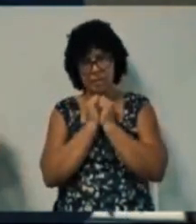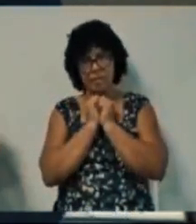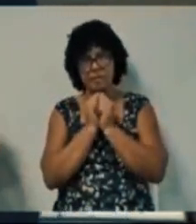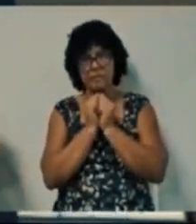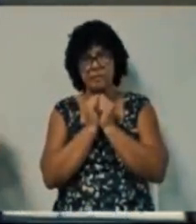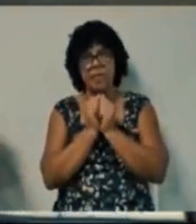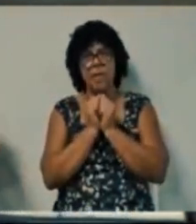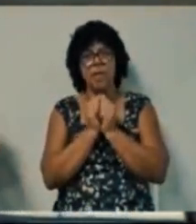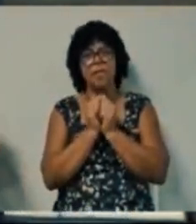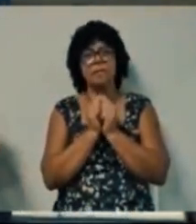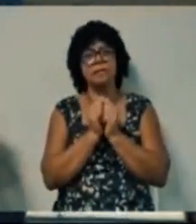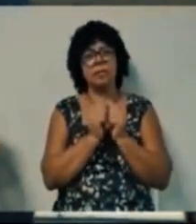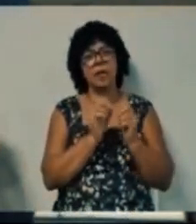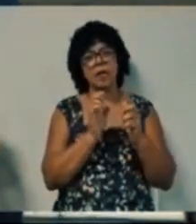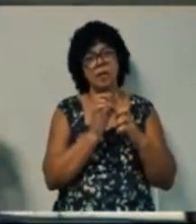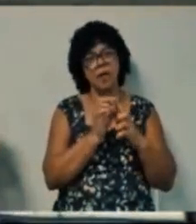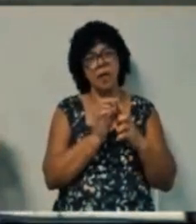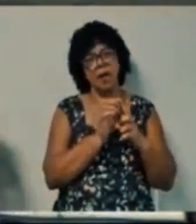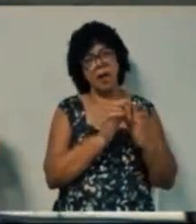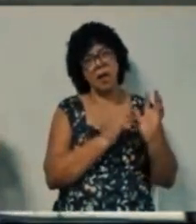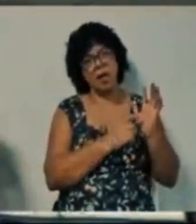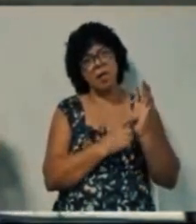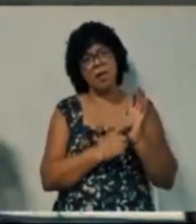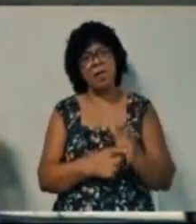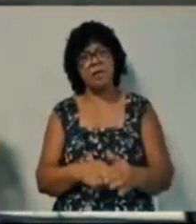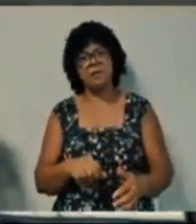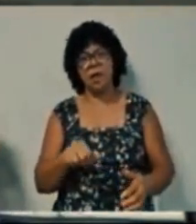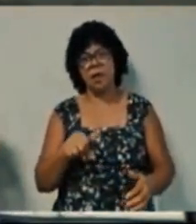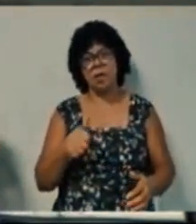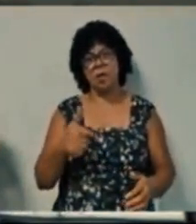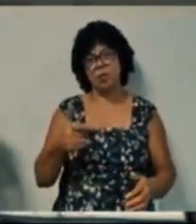palavra que onde estiver 2 ou 3 reunidos em meu nome,